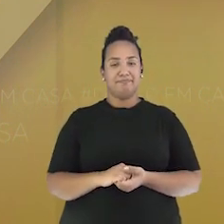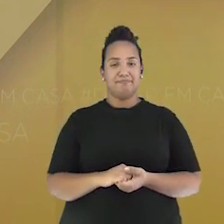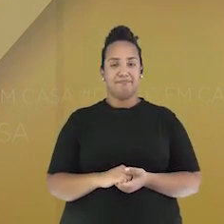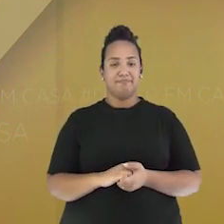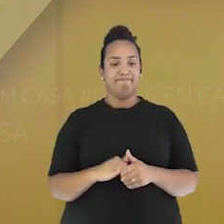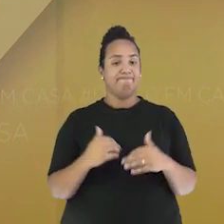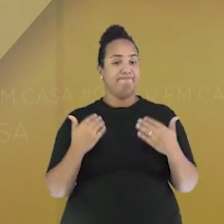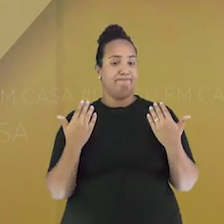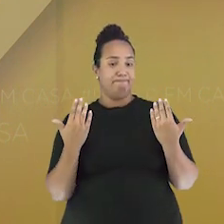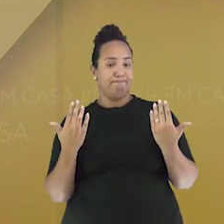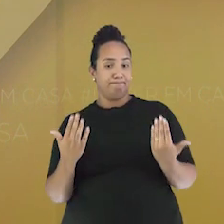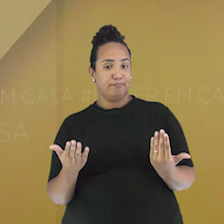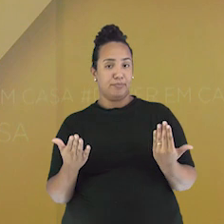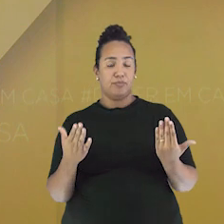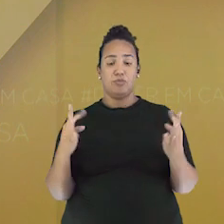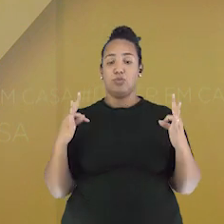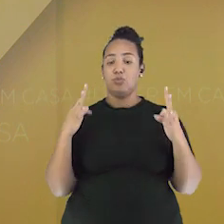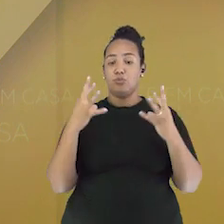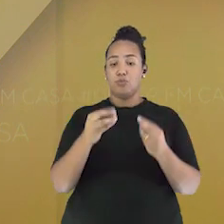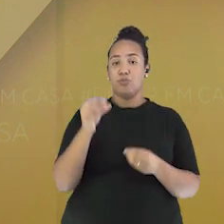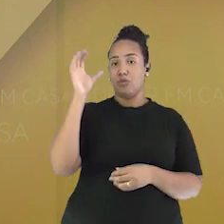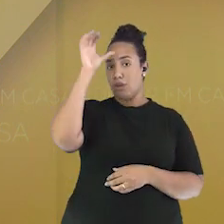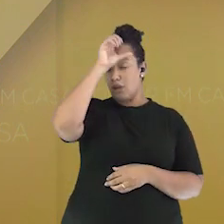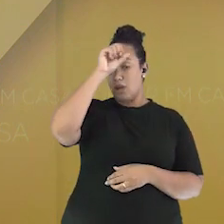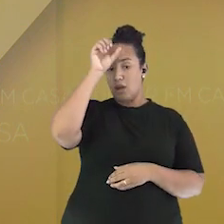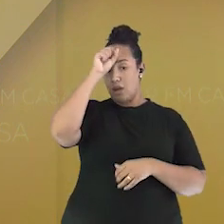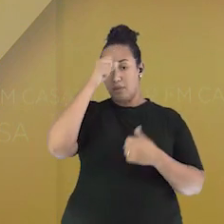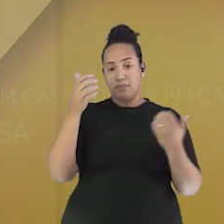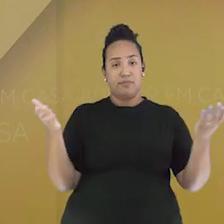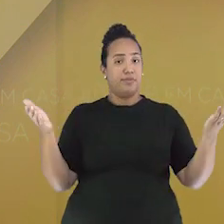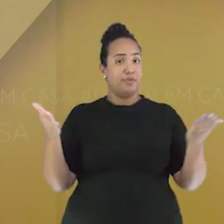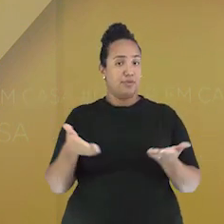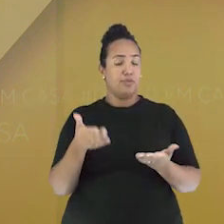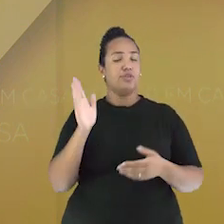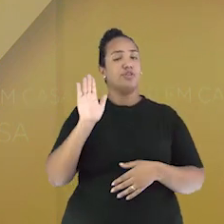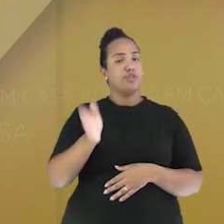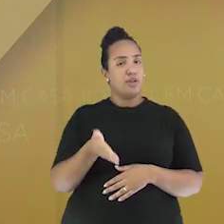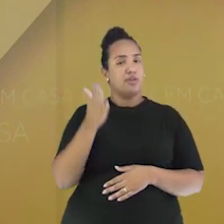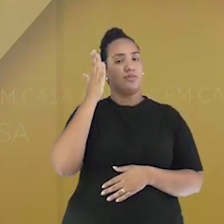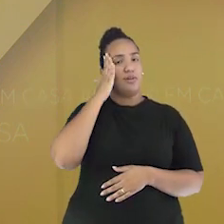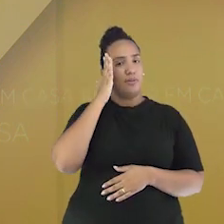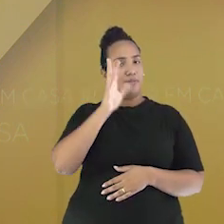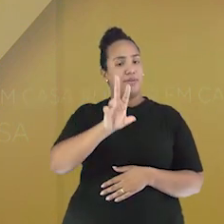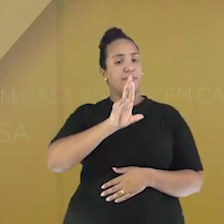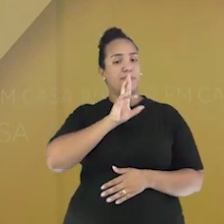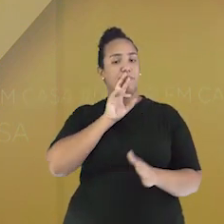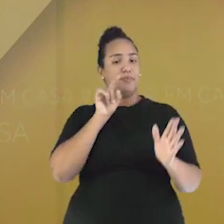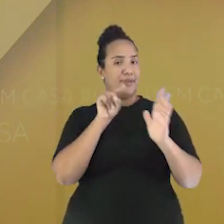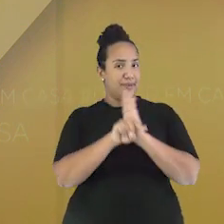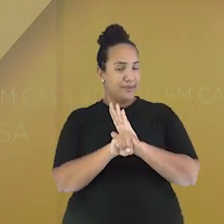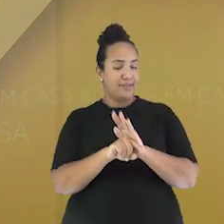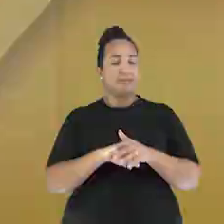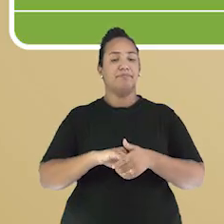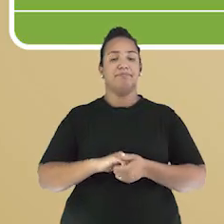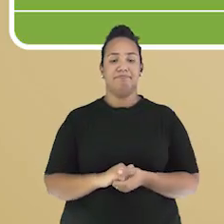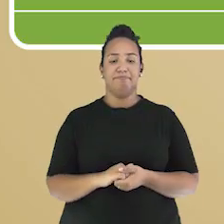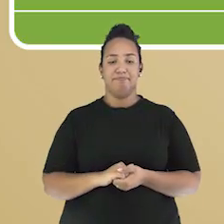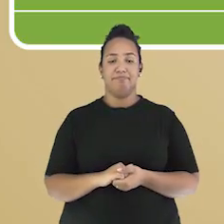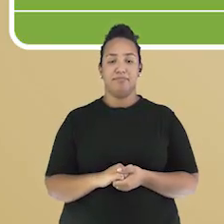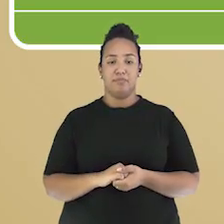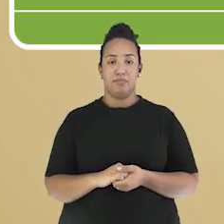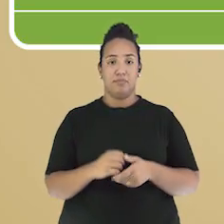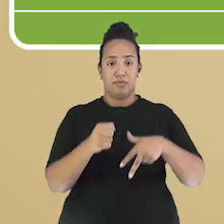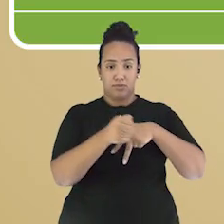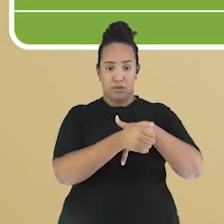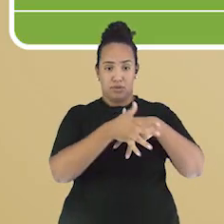gostar. Então, com tudo que aprendemos hoje, já conseguimos responder a nossa pergunta do dia? Vamos lá?